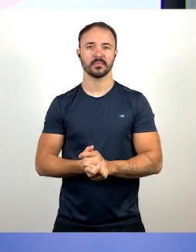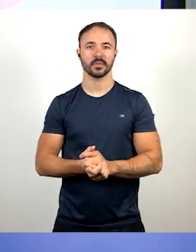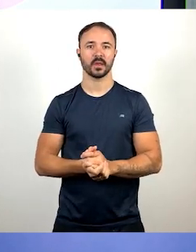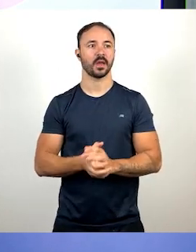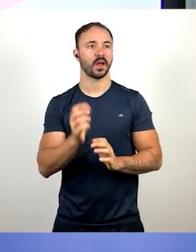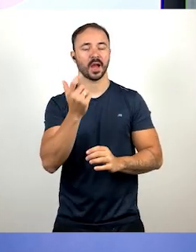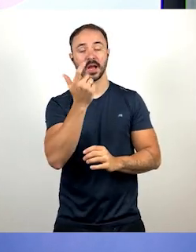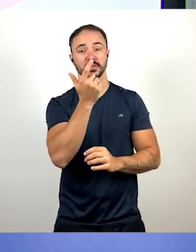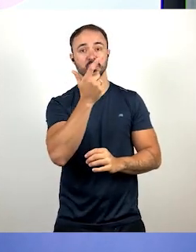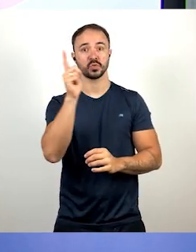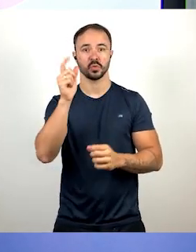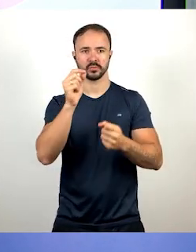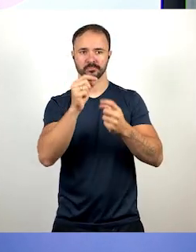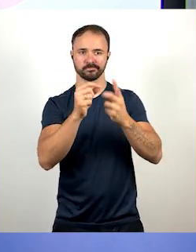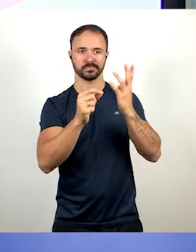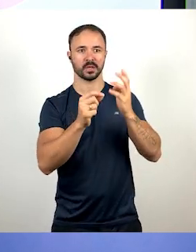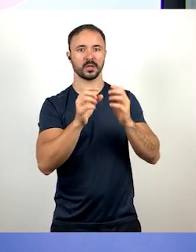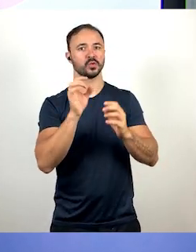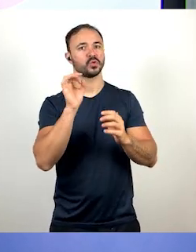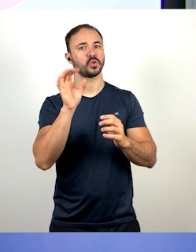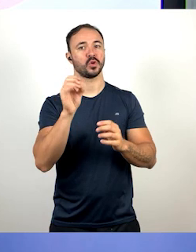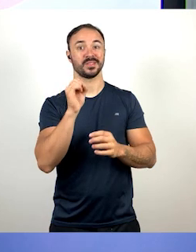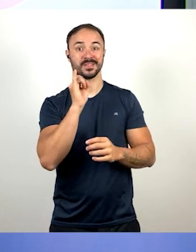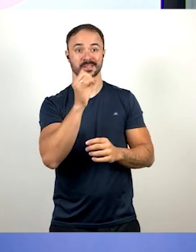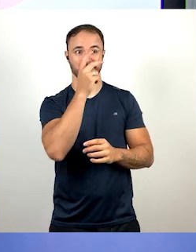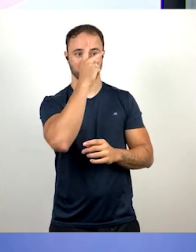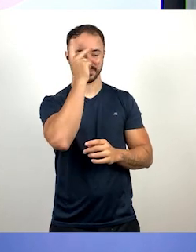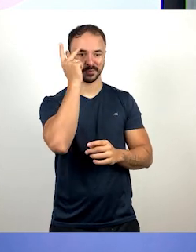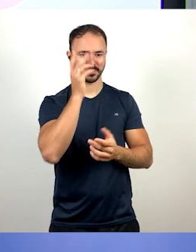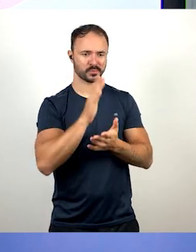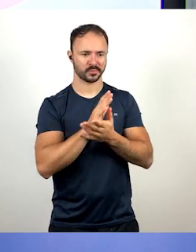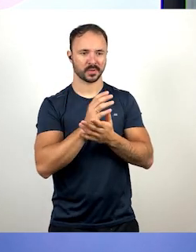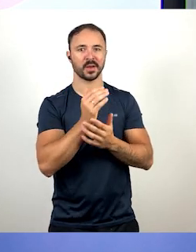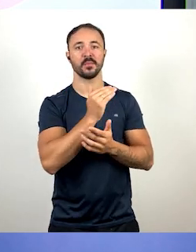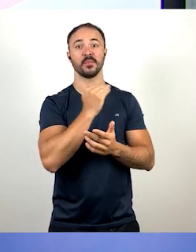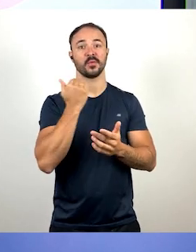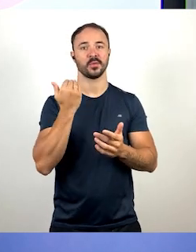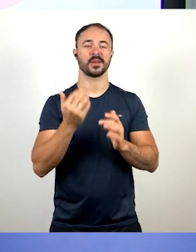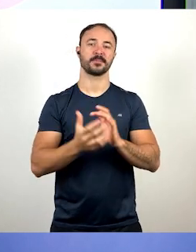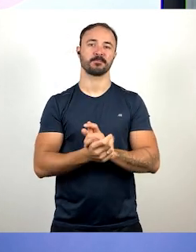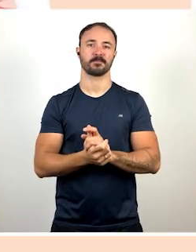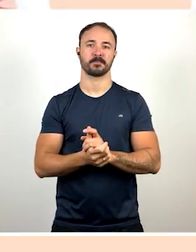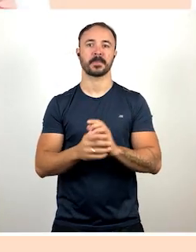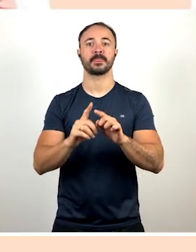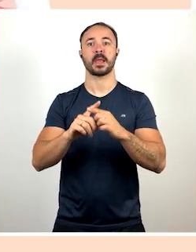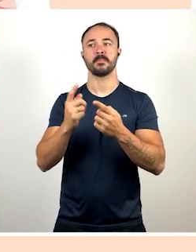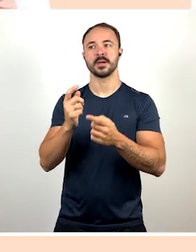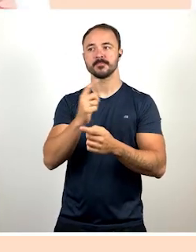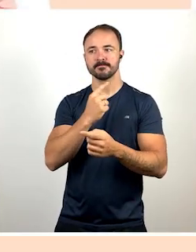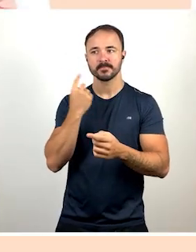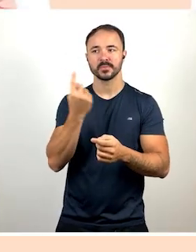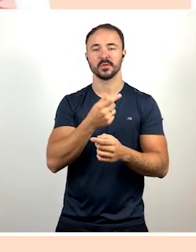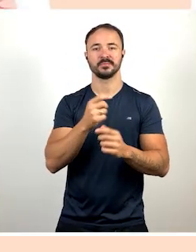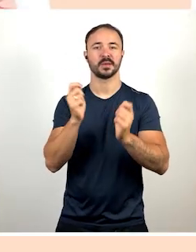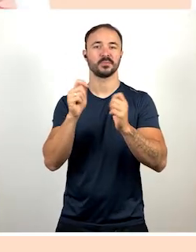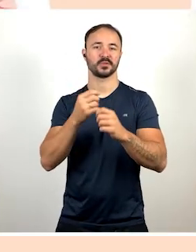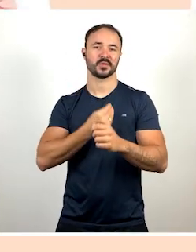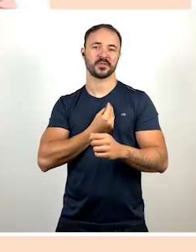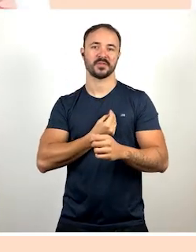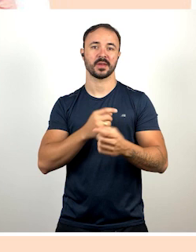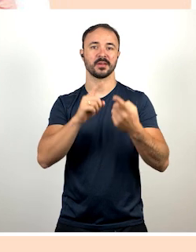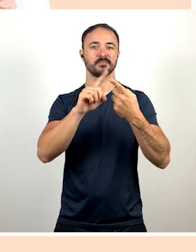somente se a pessoa vier a óbito. Mas como sobrevivemos bem com um, podemos fazer essa